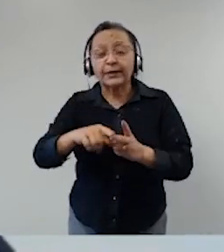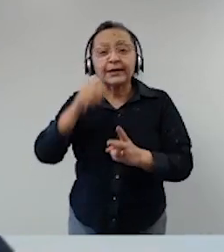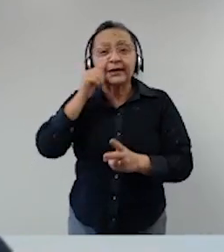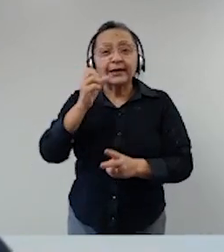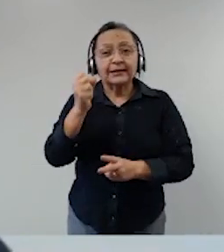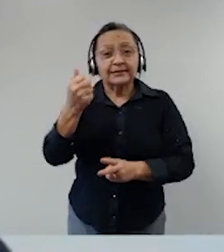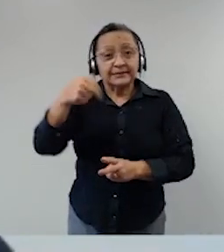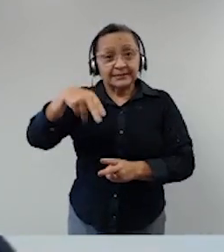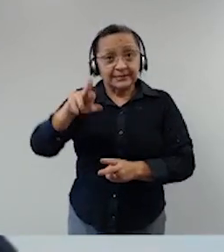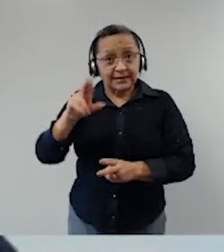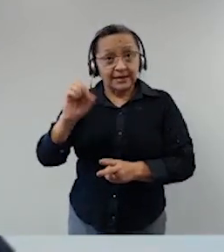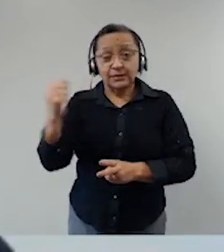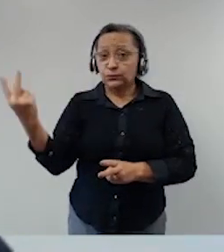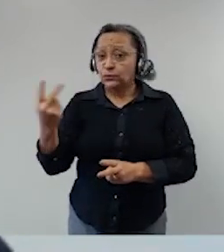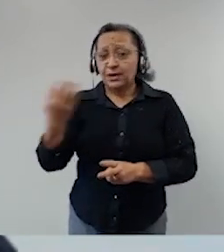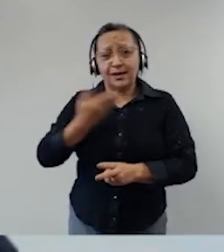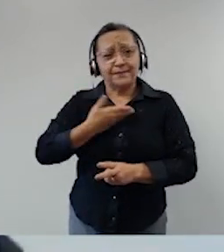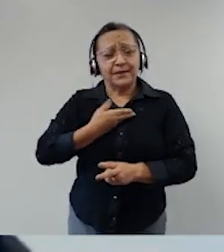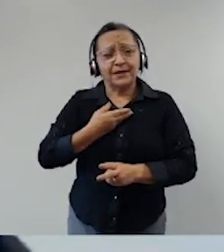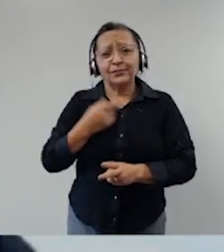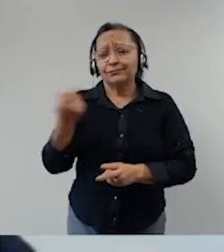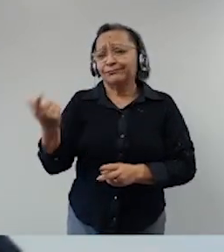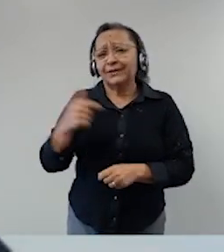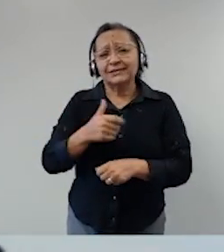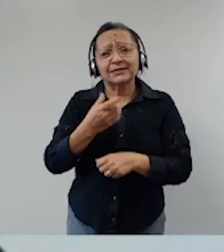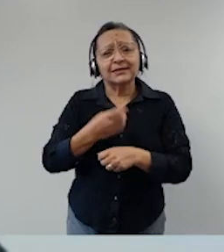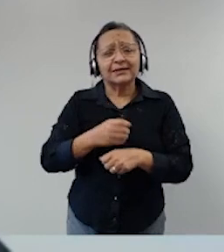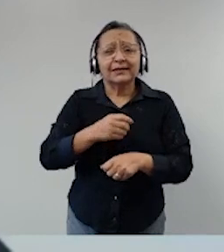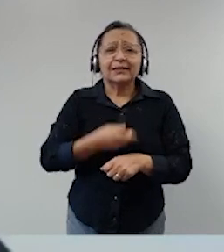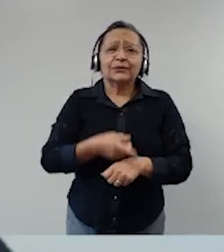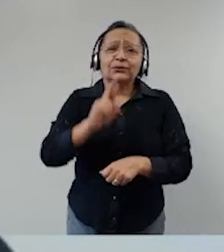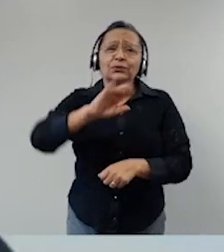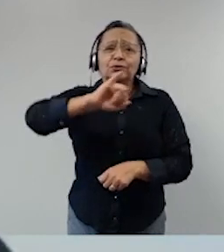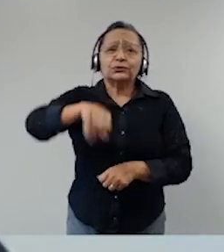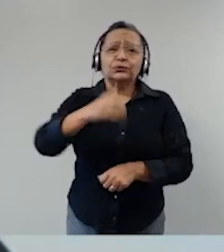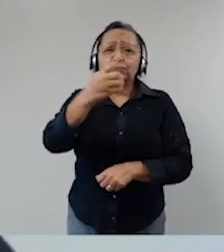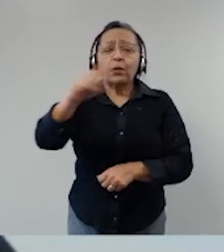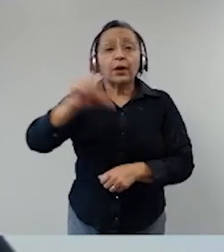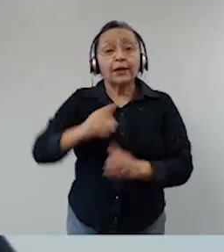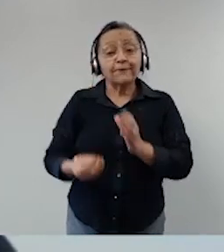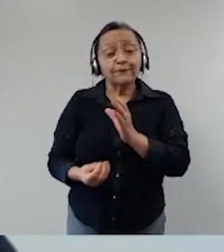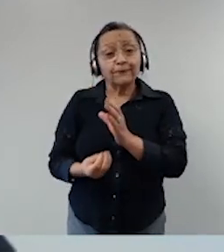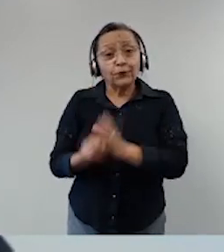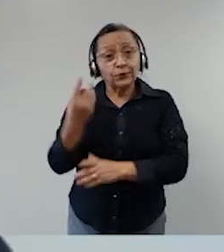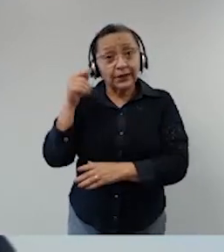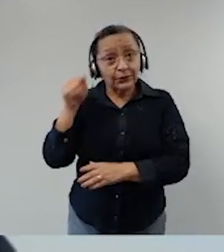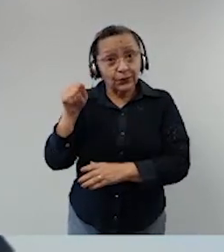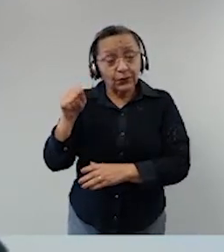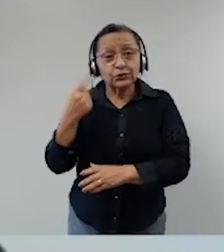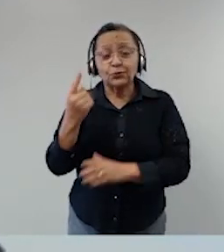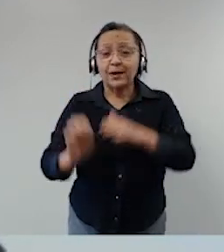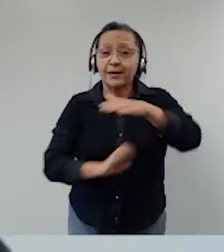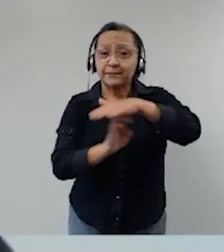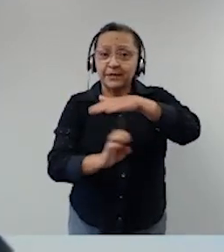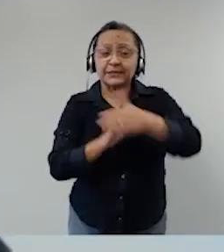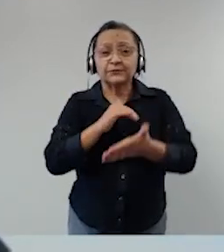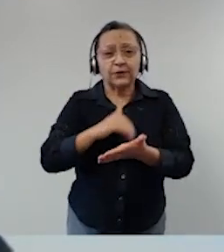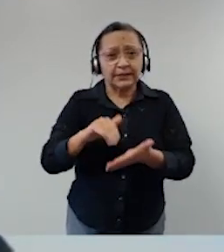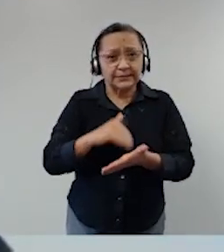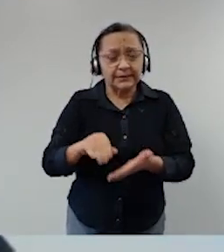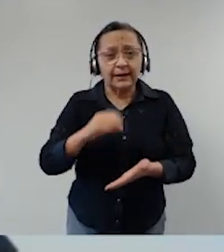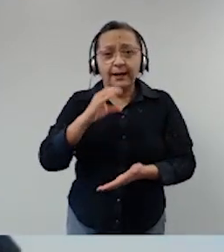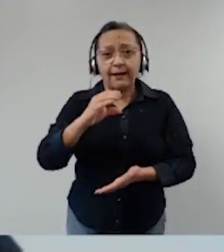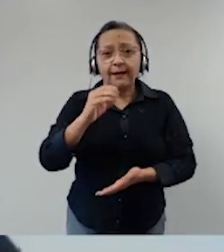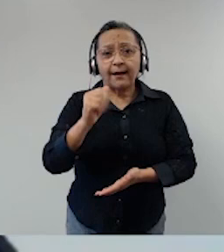amigos. João Caiado Guerreiro, que eu gostaria de apresentar, ele é fundador e managing partner da Caiado Guerreiro, uma das